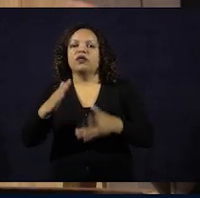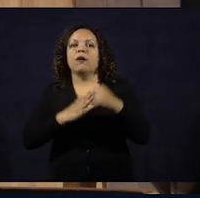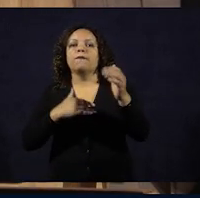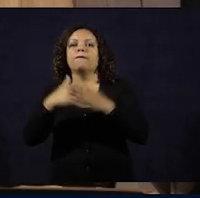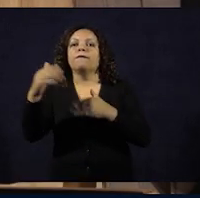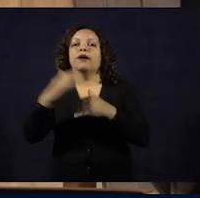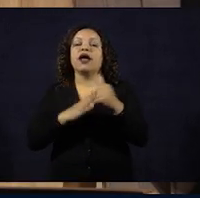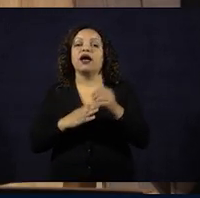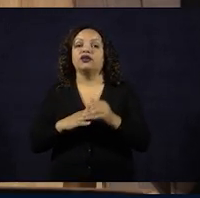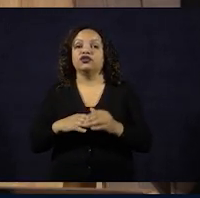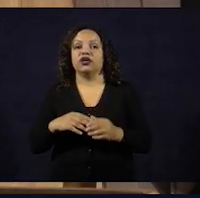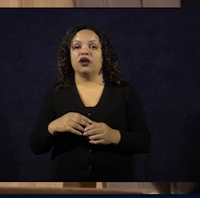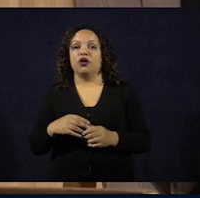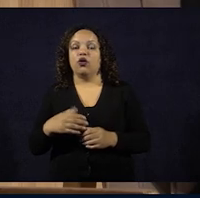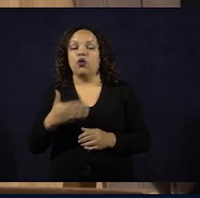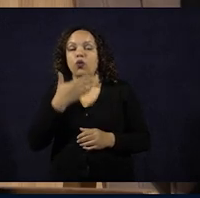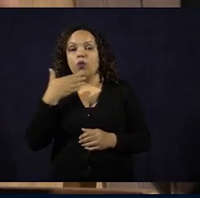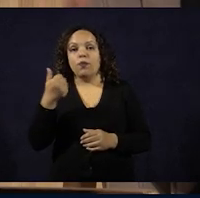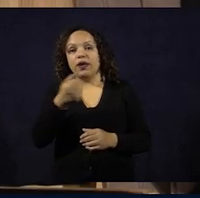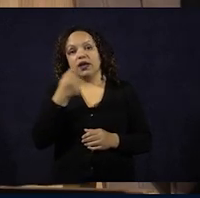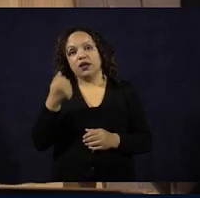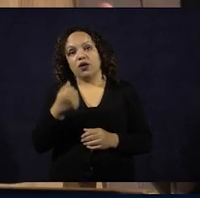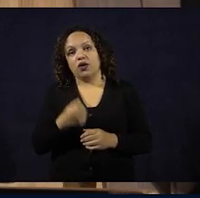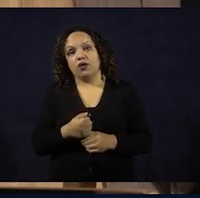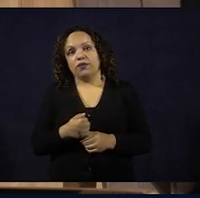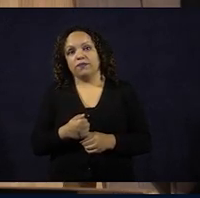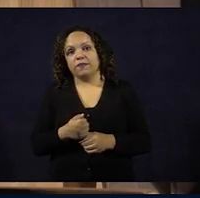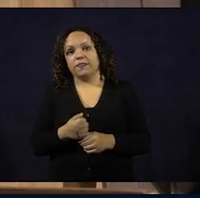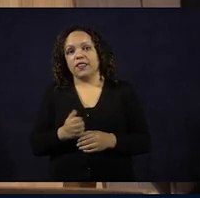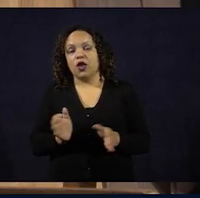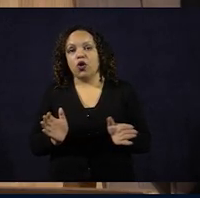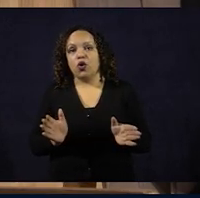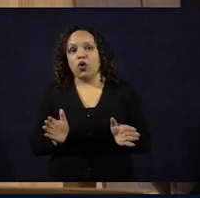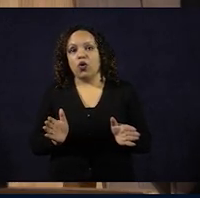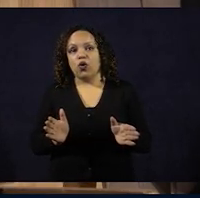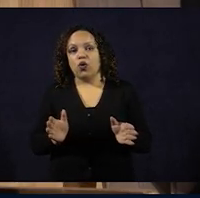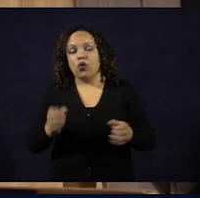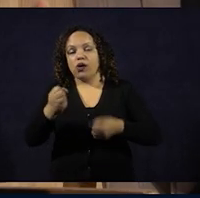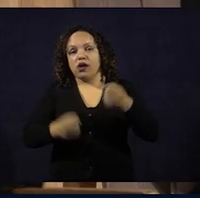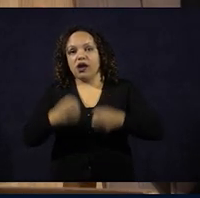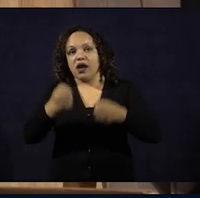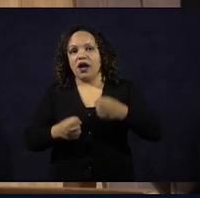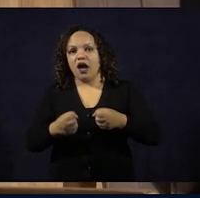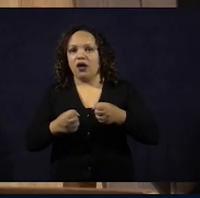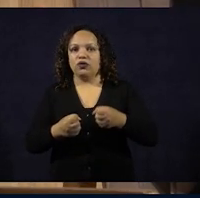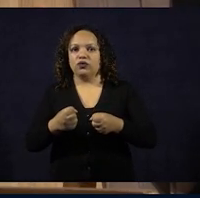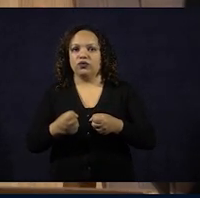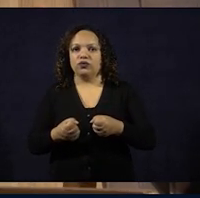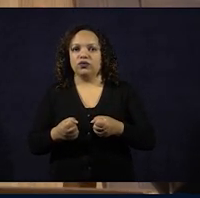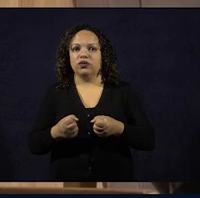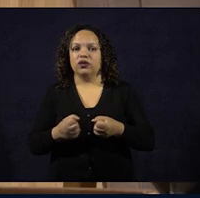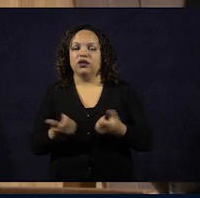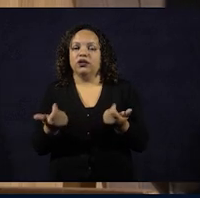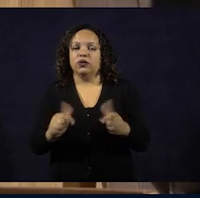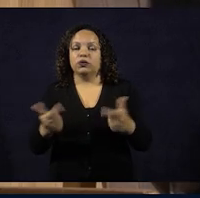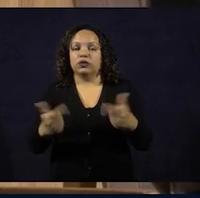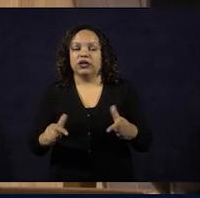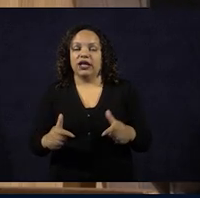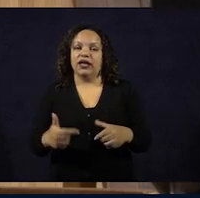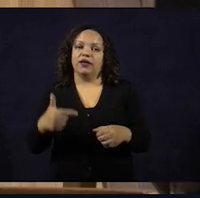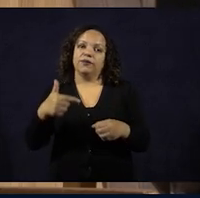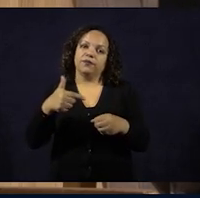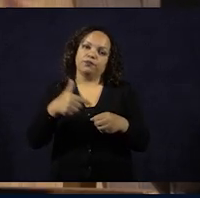Brasil deveria priorizar esse tema em relação ao outro para mim adoção do carro elétrico ela vem pelo consumidor tem uma vantagem do carro elétrico motor